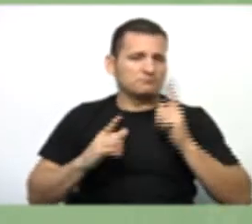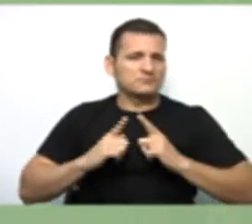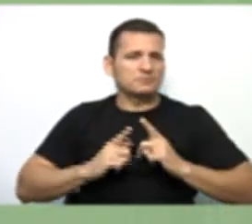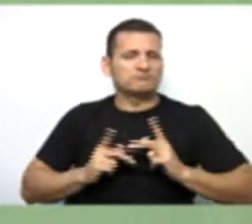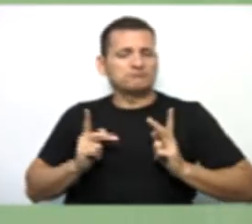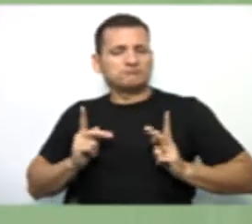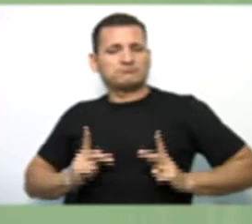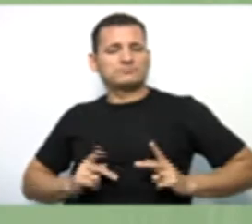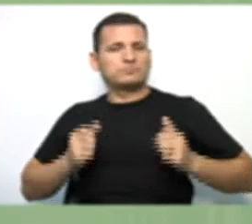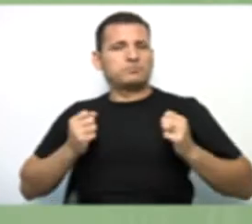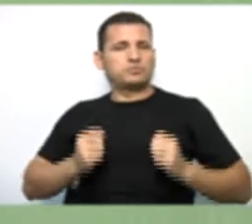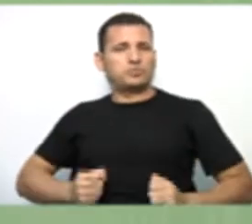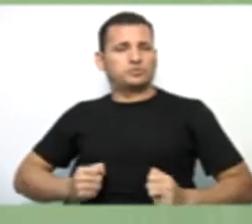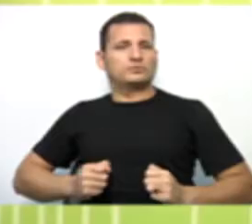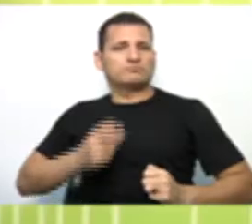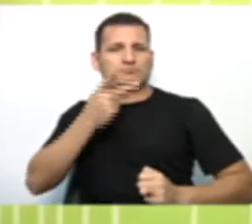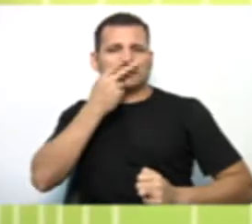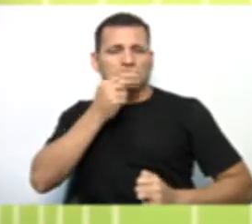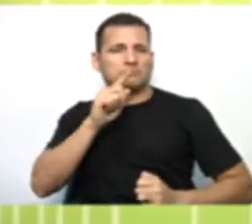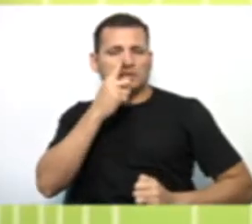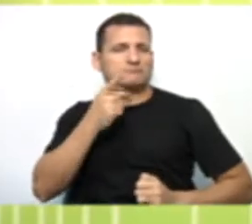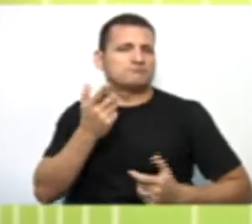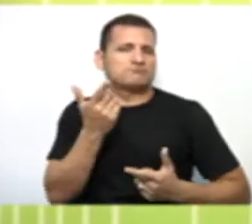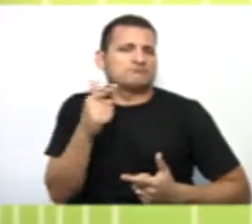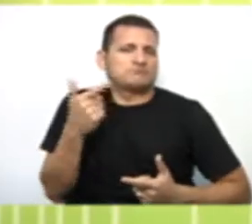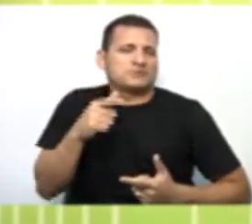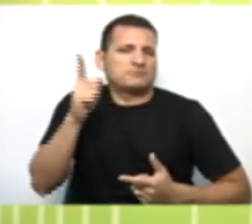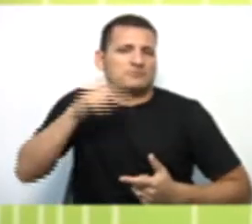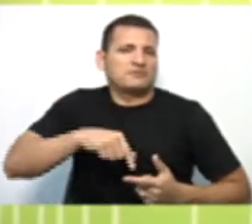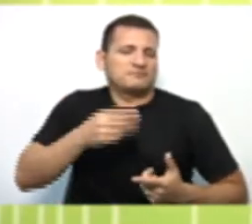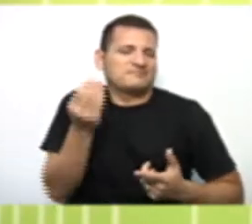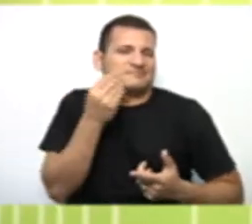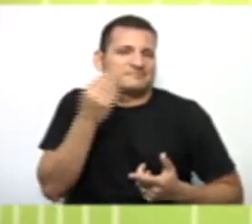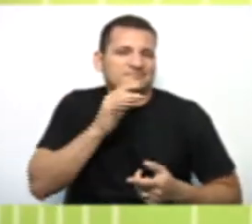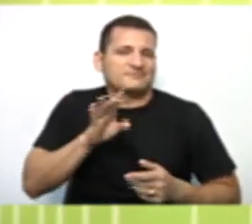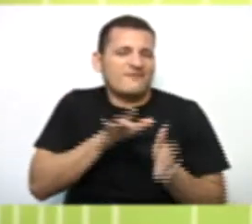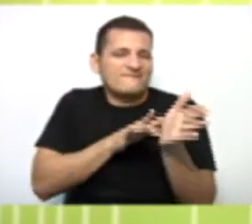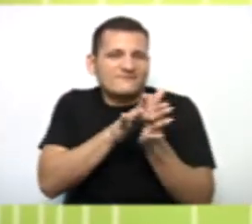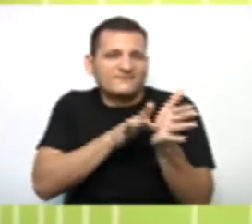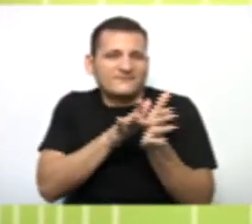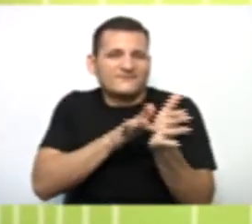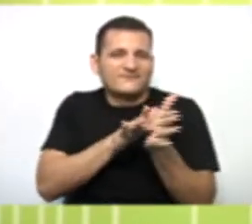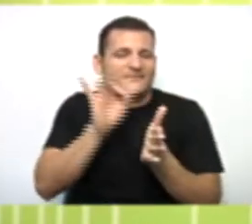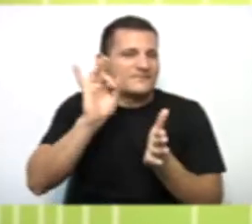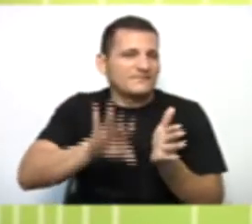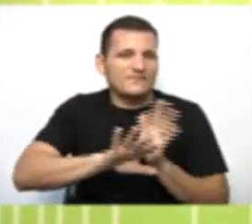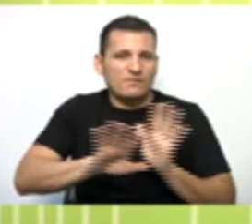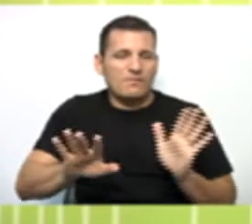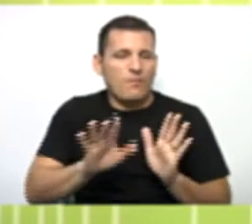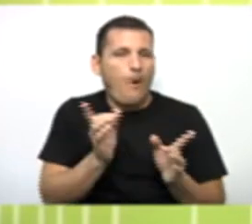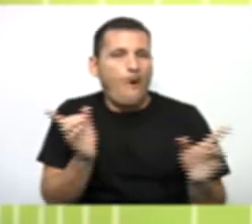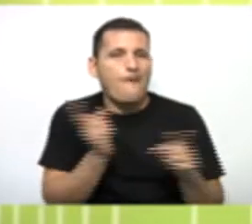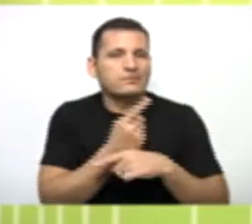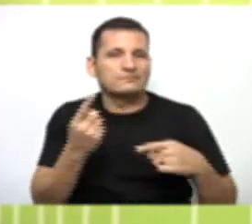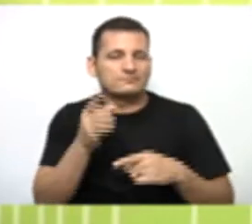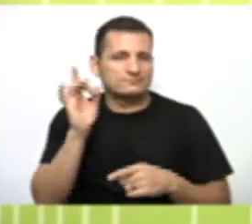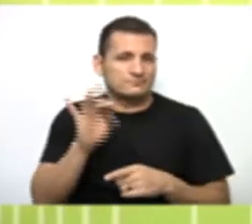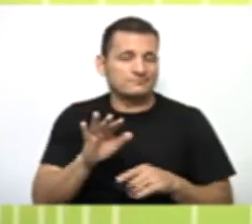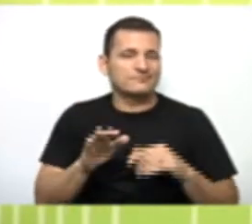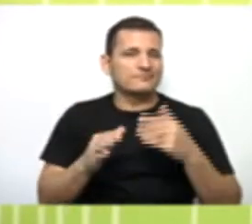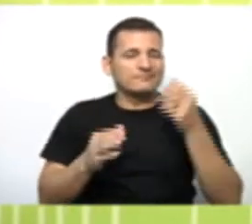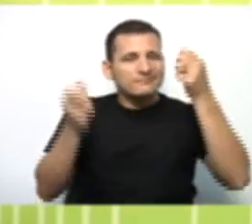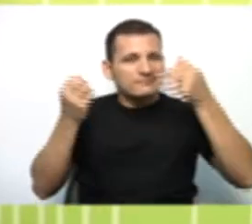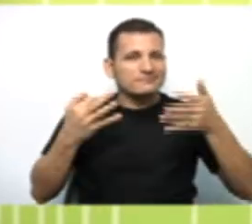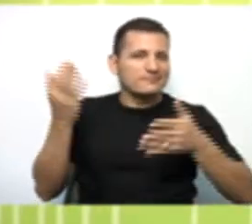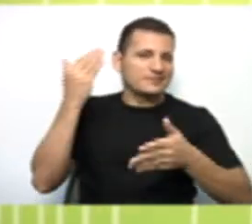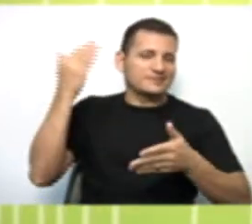toda uma situação de poder e não tem nada disso, é simplesmente fachada, é simplesmente blefe. Nós falamos na aula passada sobre